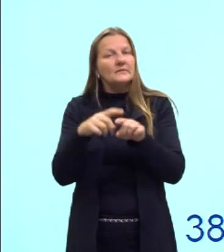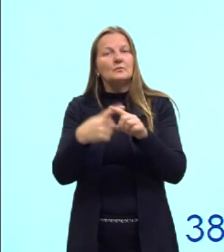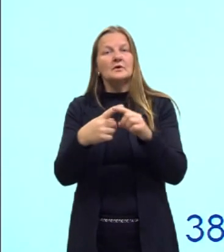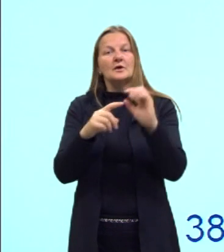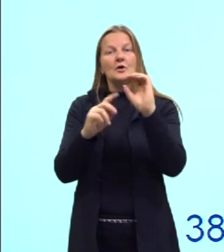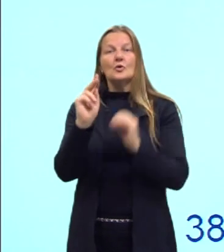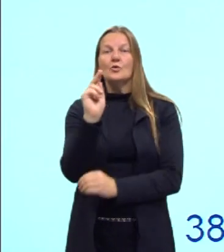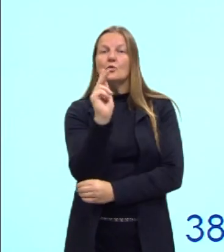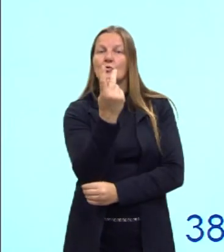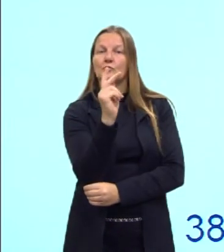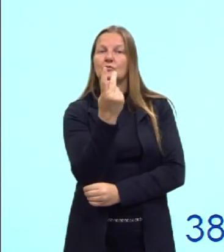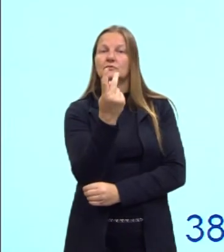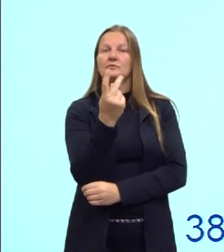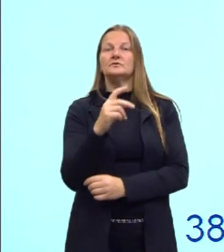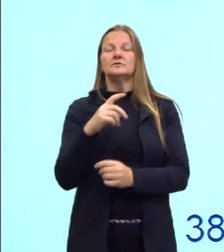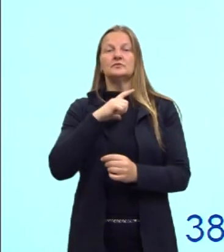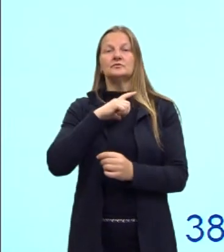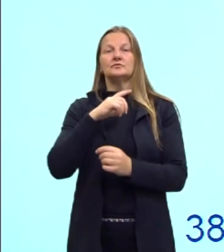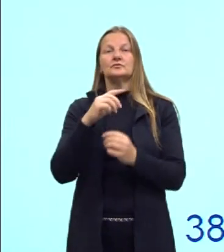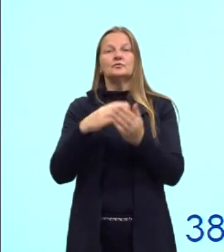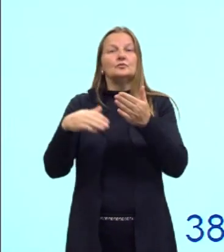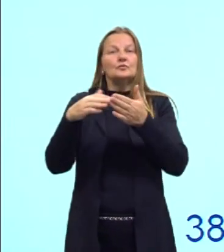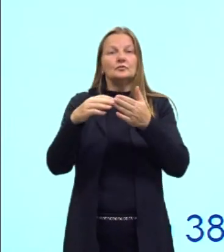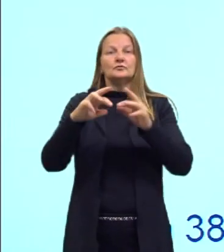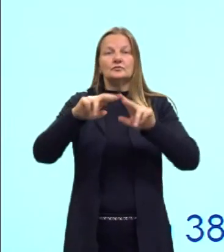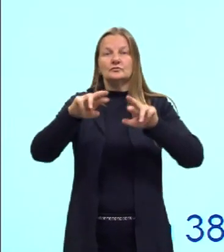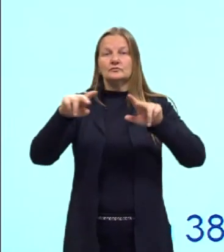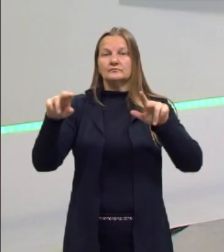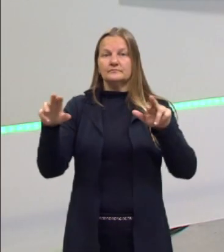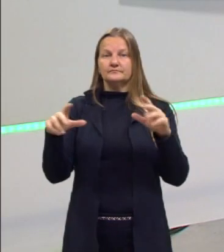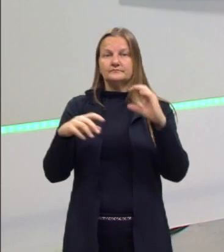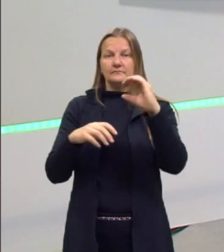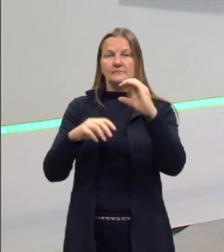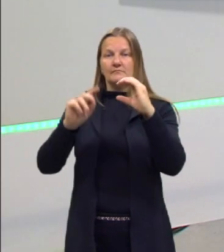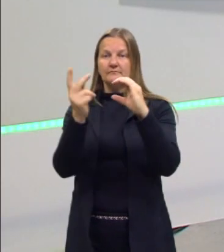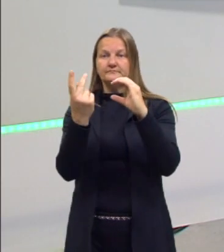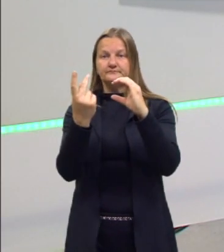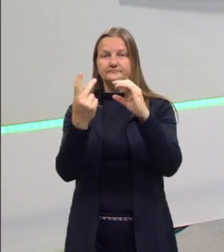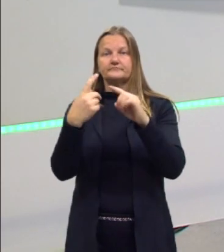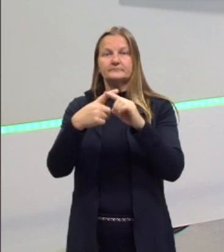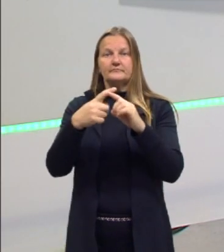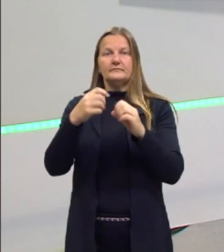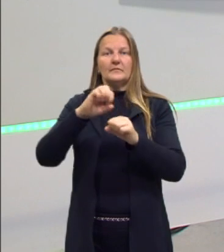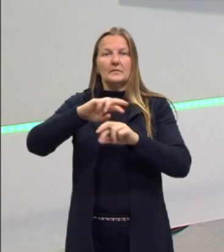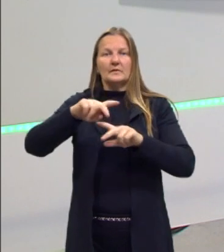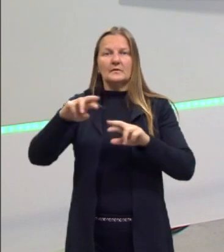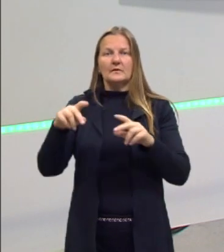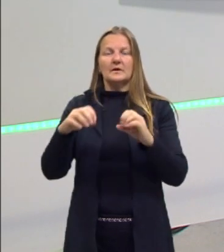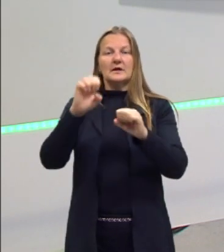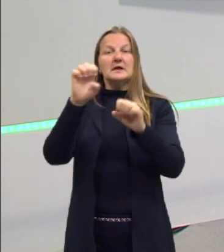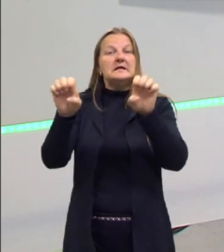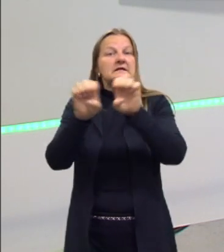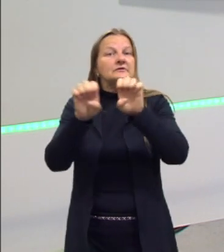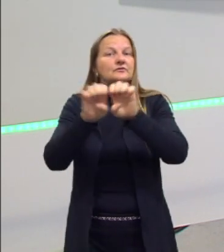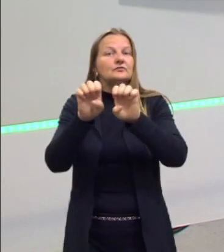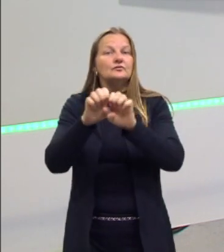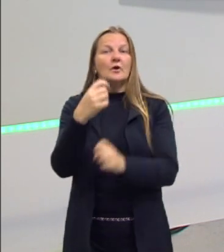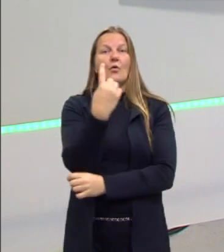hidrogênio a gente pode e os hidrocarbonetos desculpa eles podem ter desde uma estrutura que vai ter